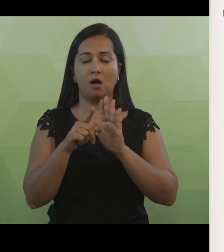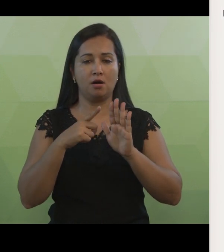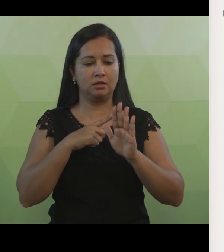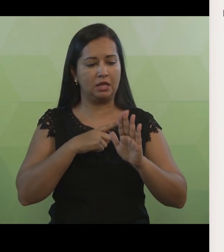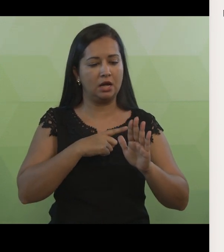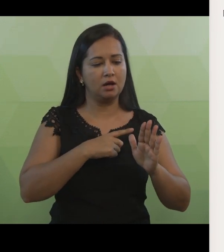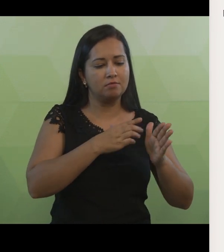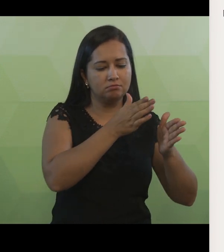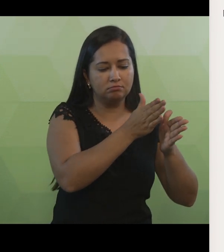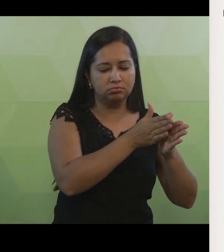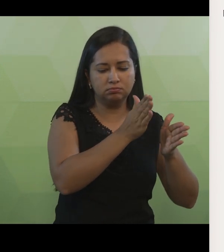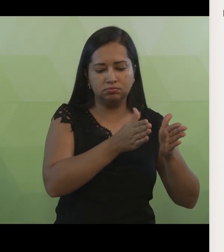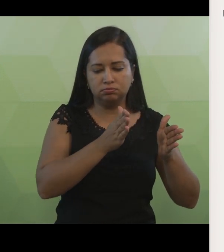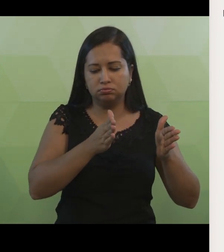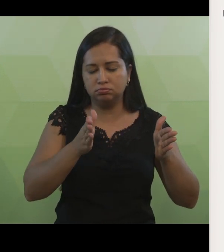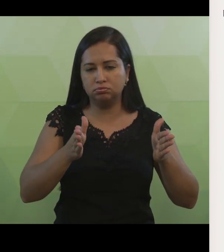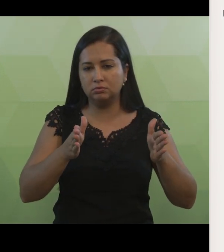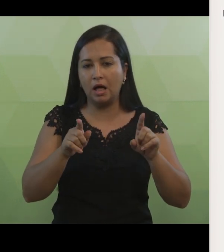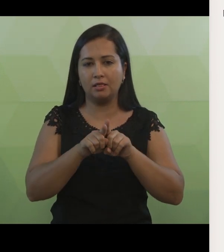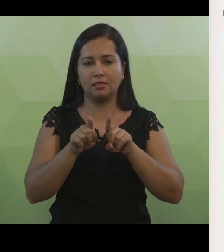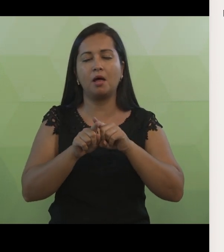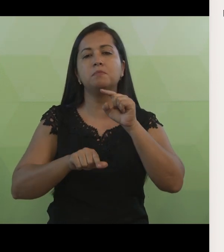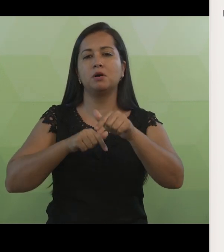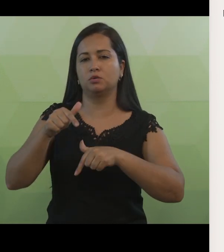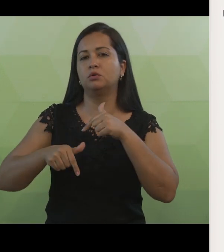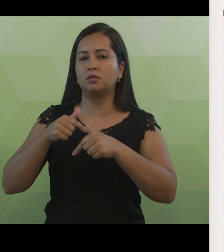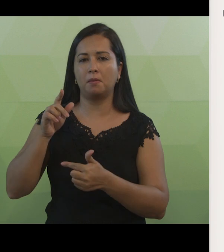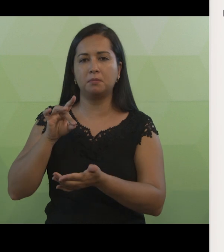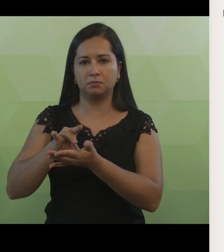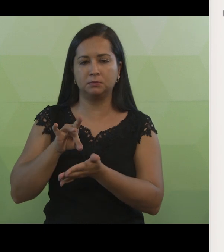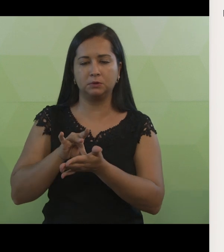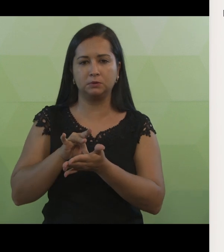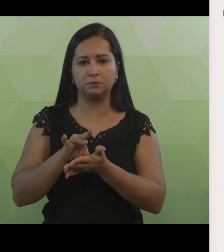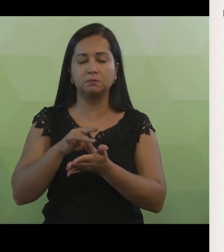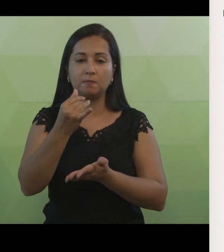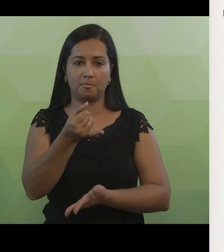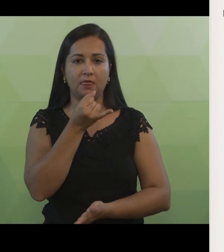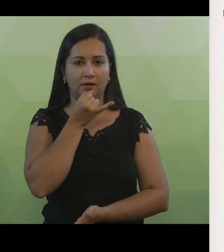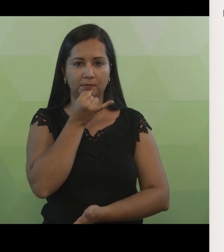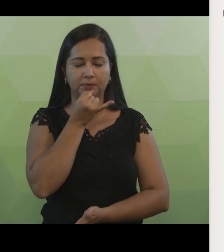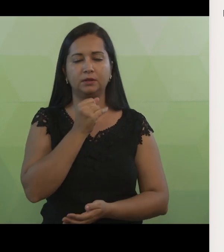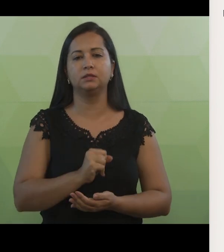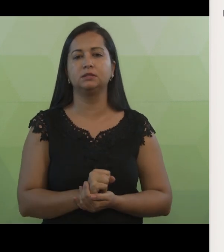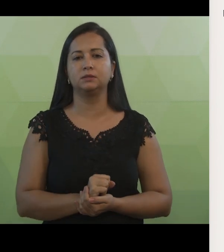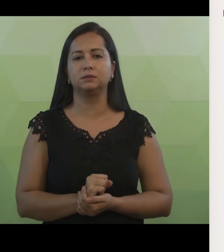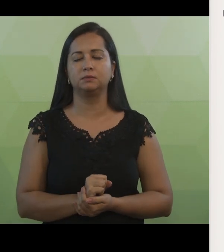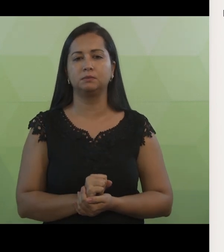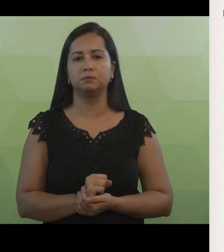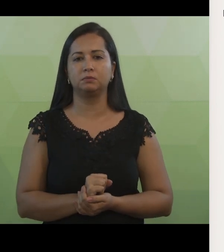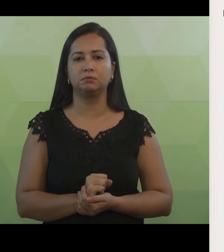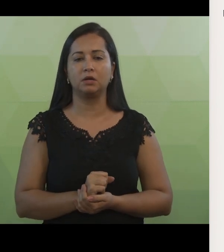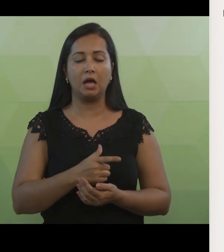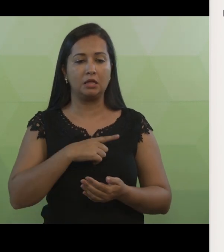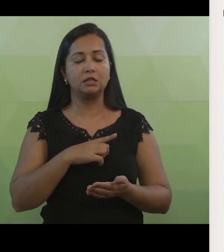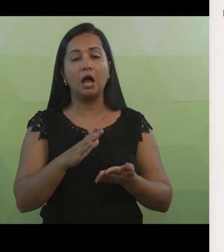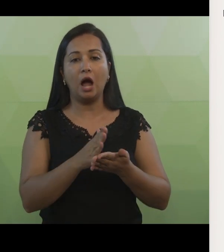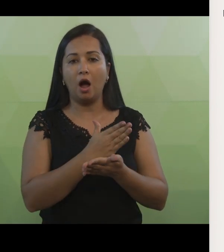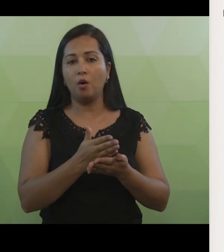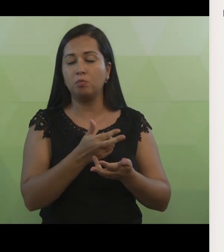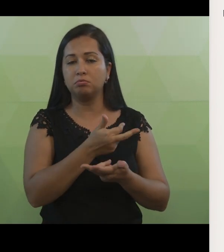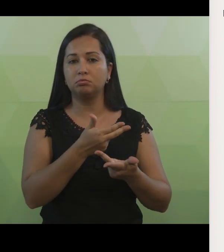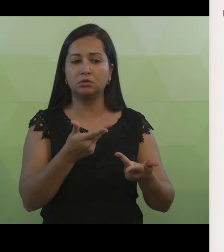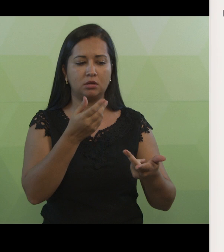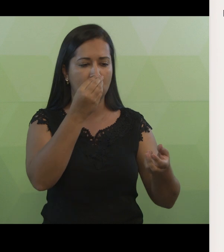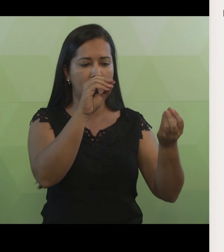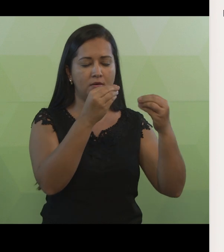ambientes de desenvolvimento do ambiente de produção. Por exemplo, logo após, de forma mais ampla, algumas práticas